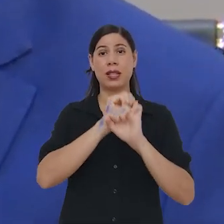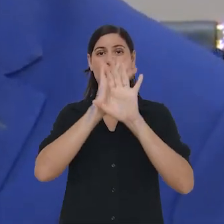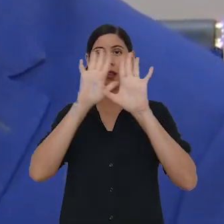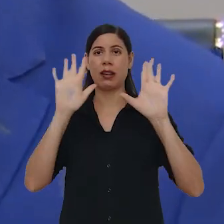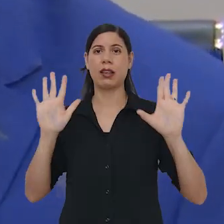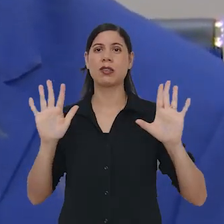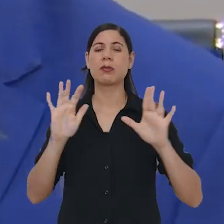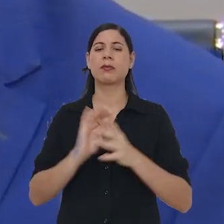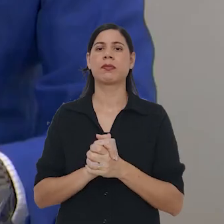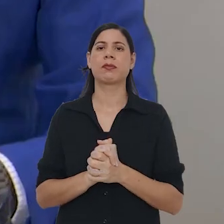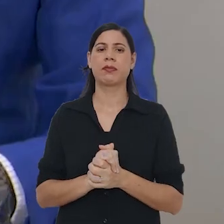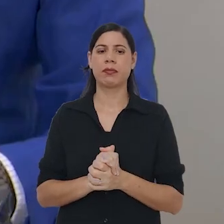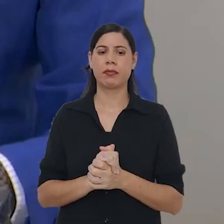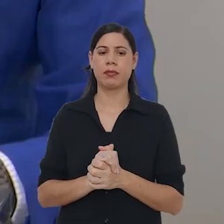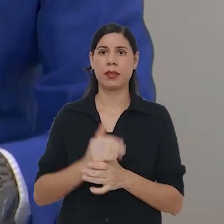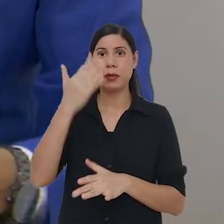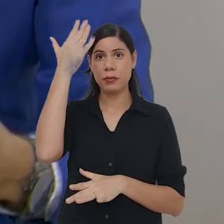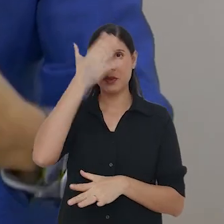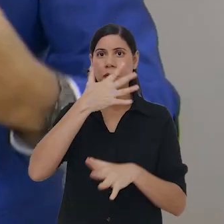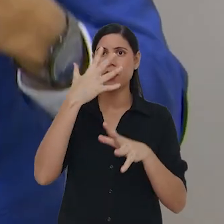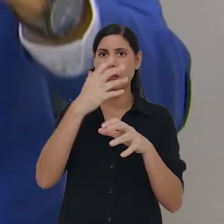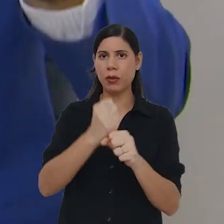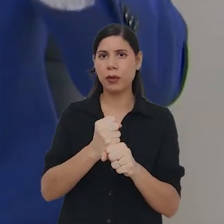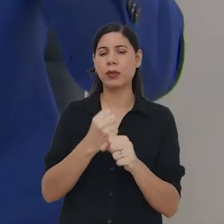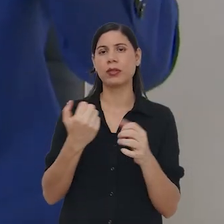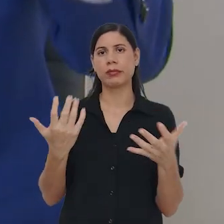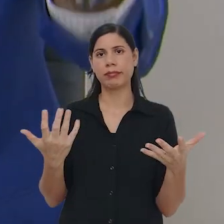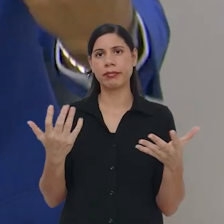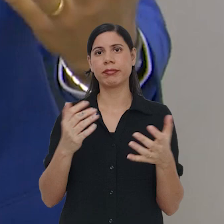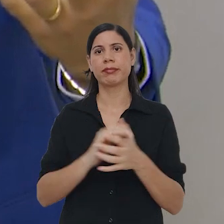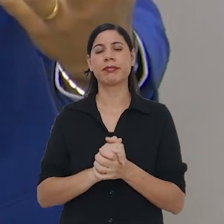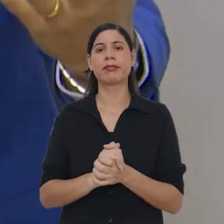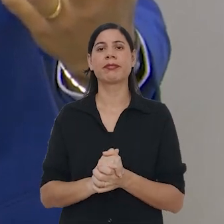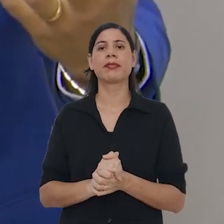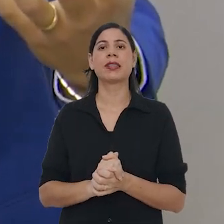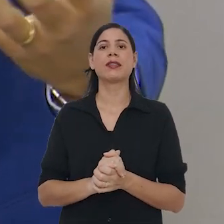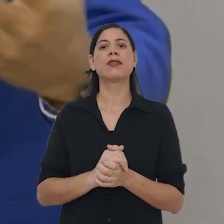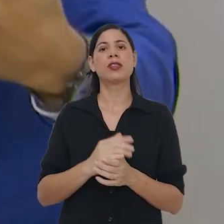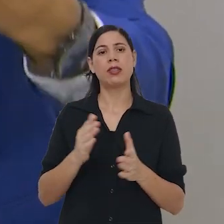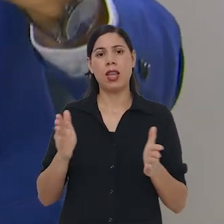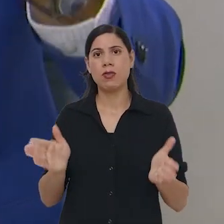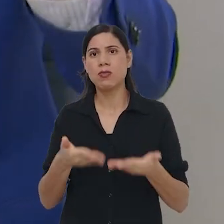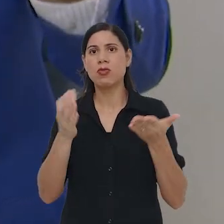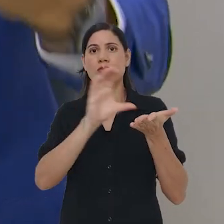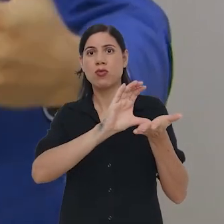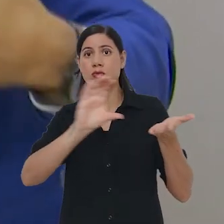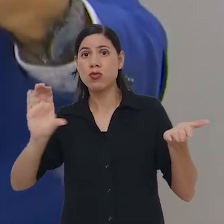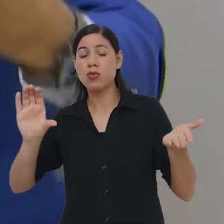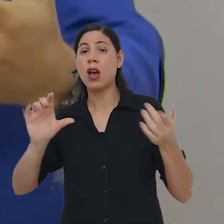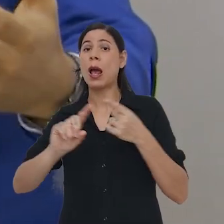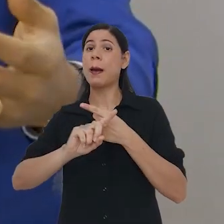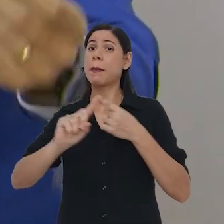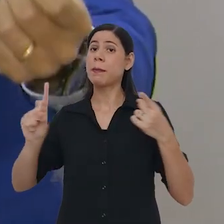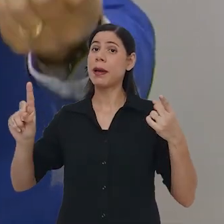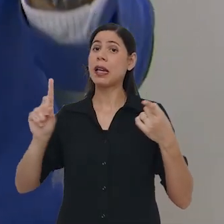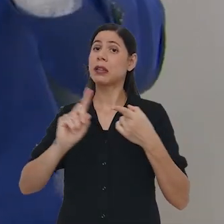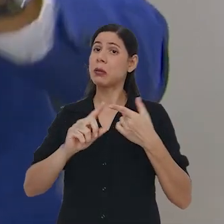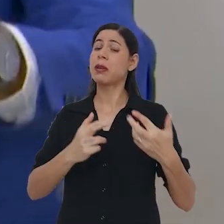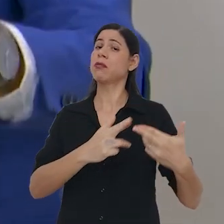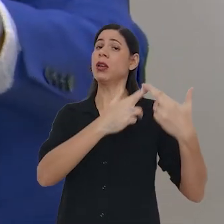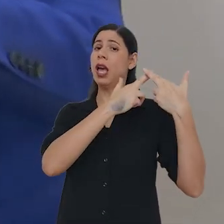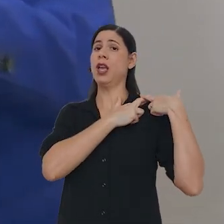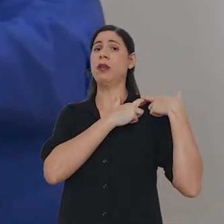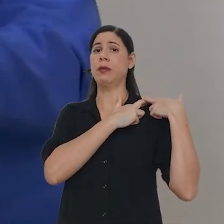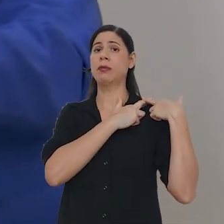princípio da transparência. Eu gosto de destacar que tem o bônus, né, que é a questão do incentivo, do fomento, mas também vem